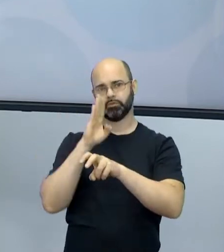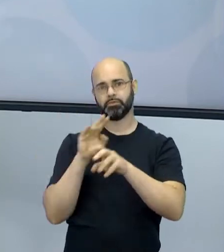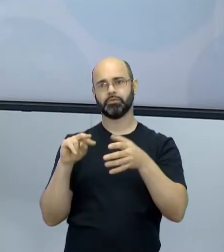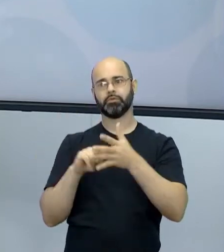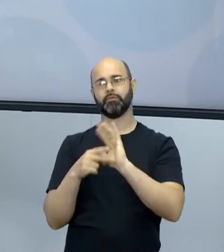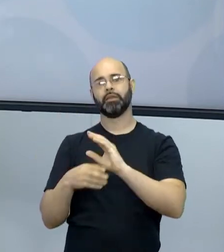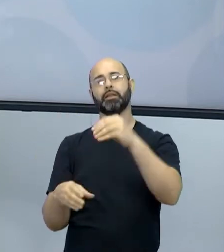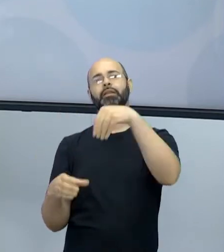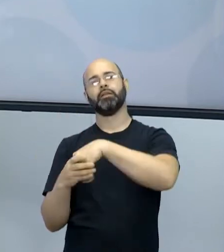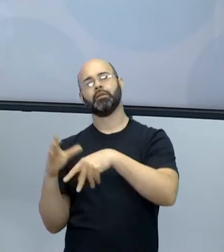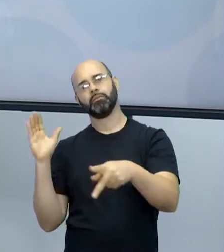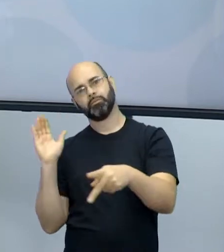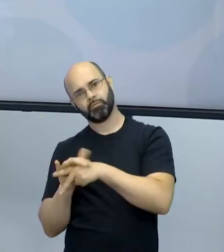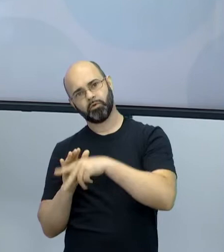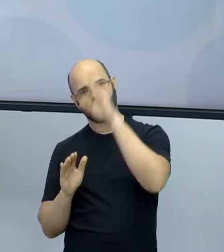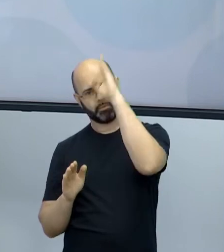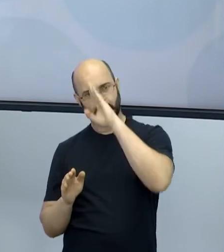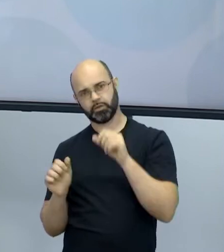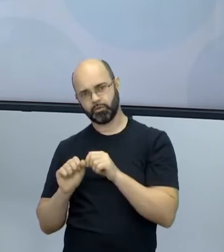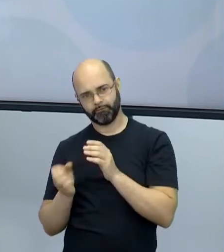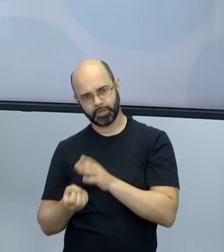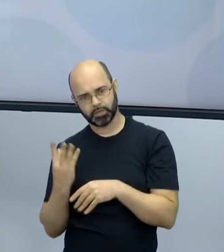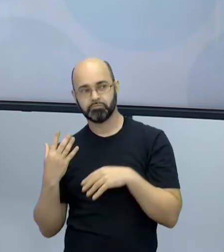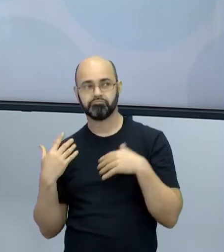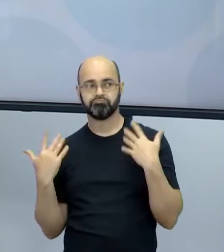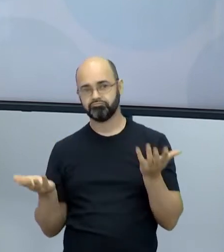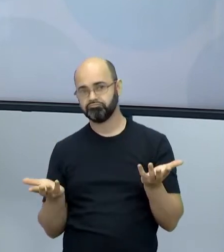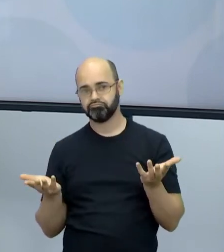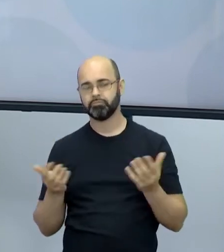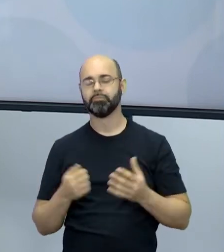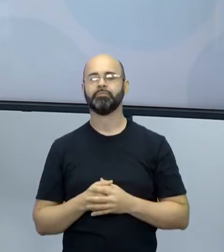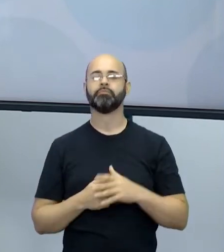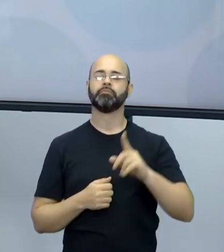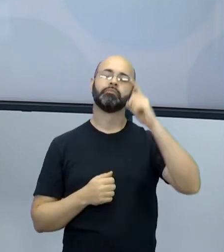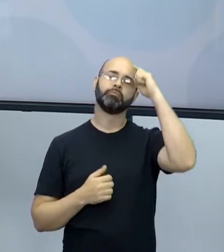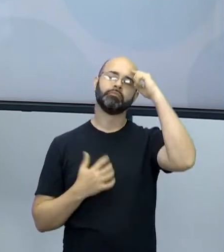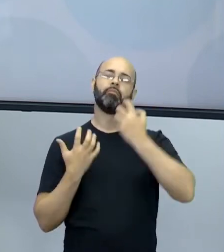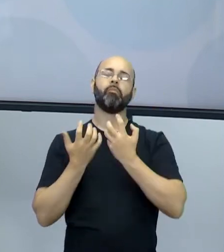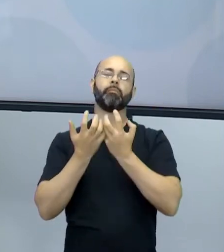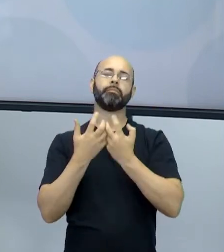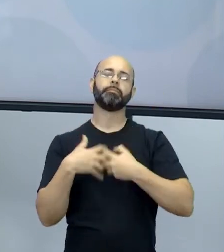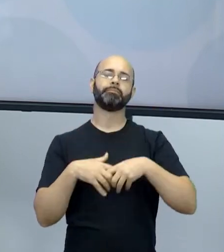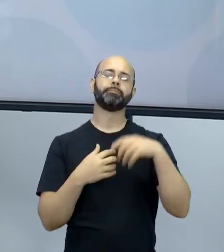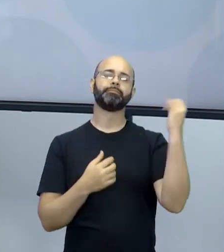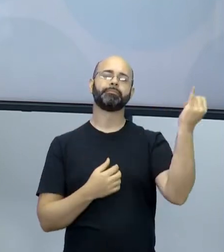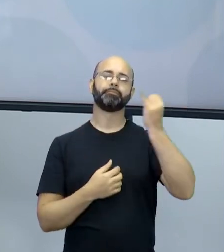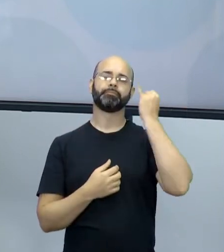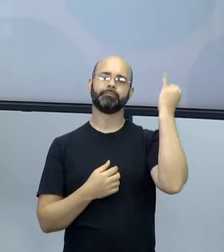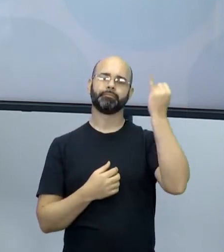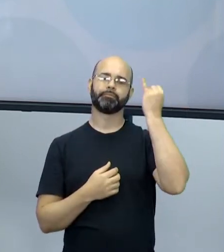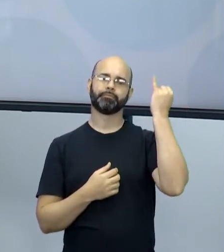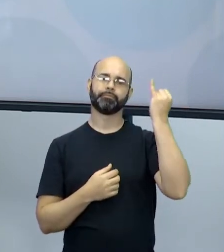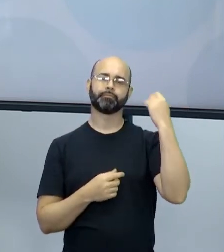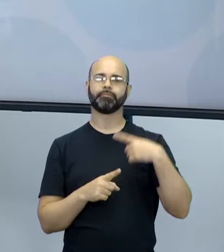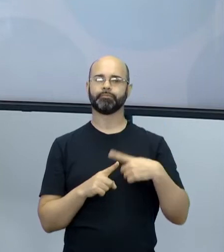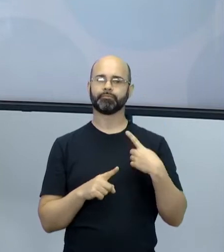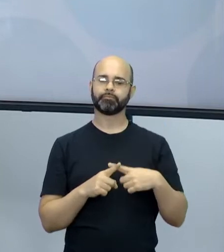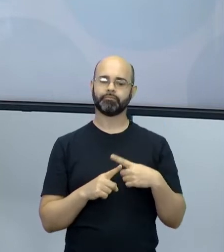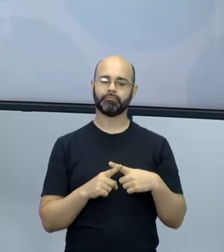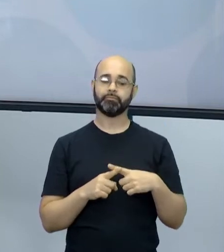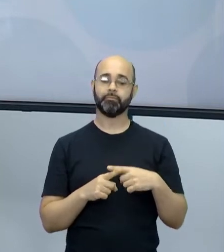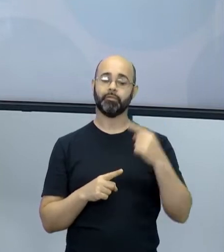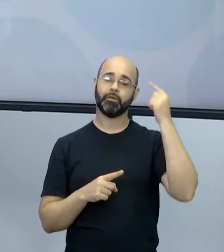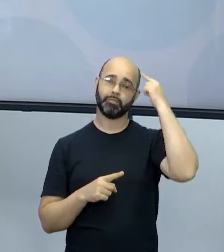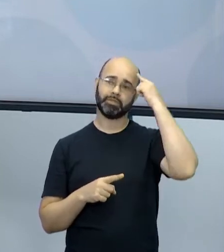brasileiro. Ou é? Então, é importantíssimo isso, refletir sobre essa questão, porque pensar sobre quem